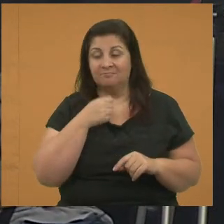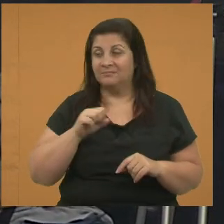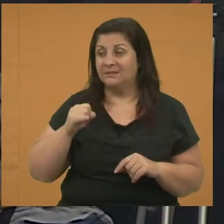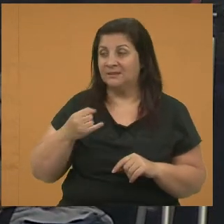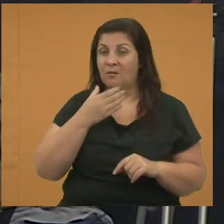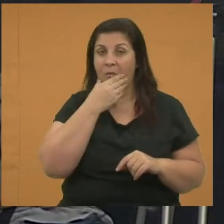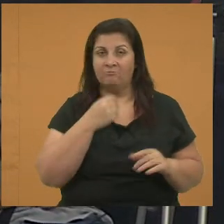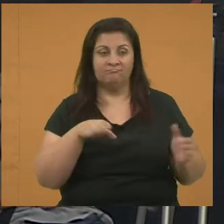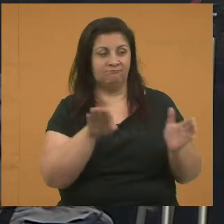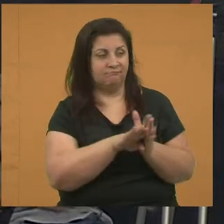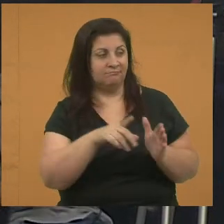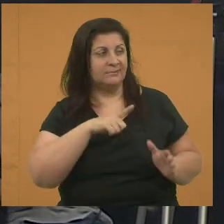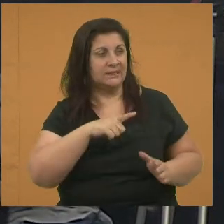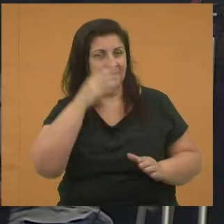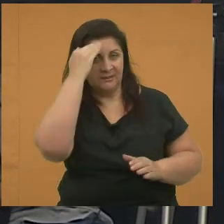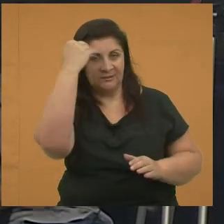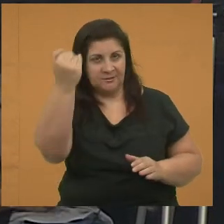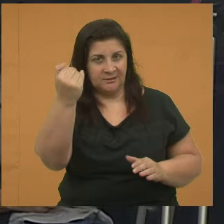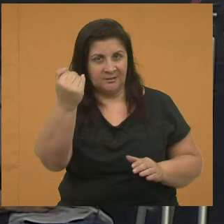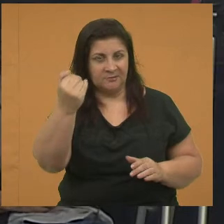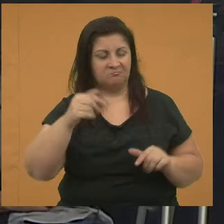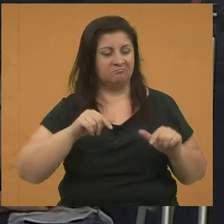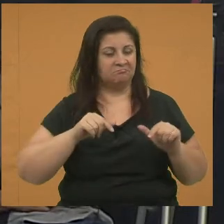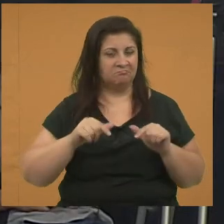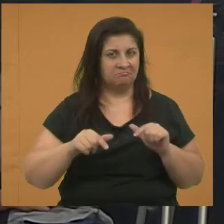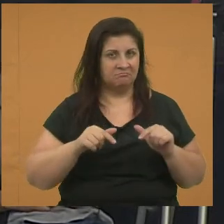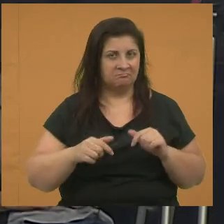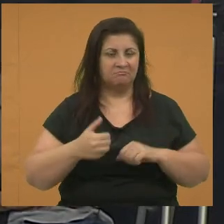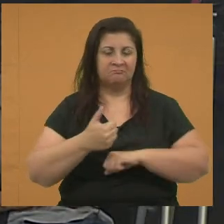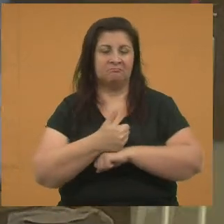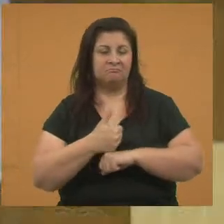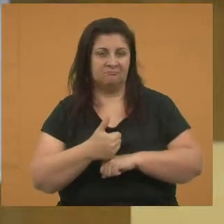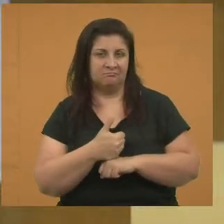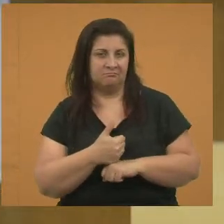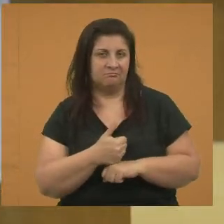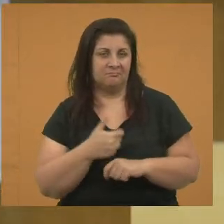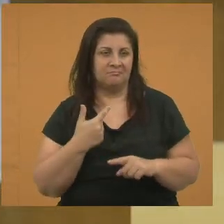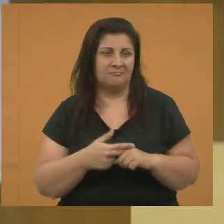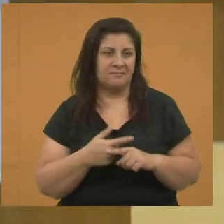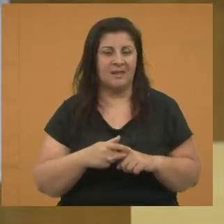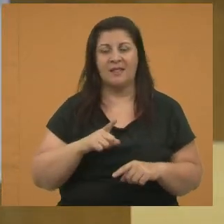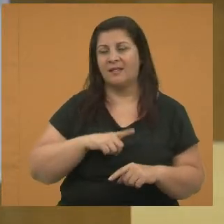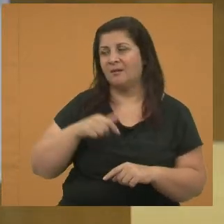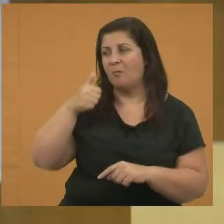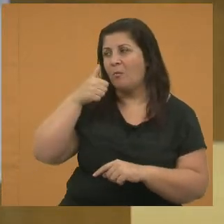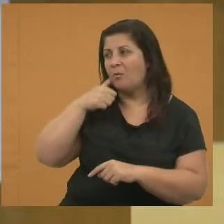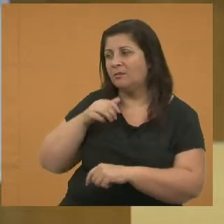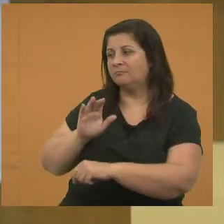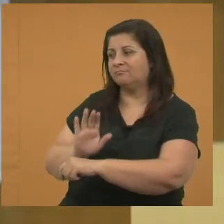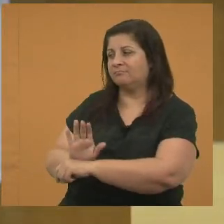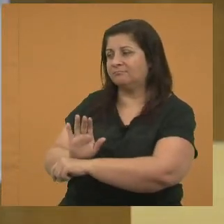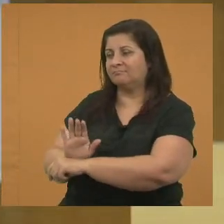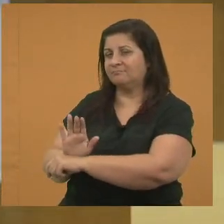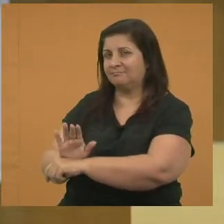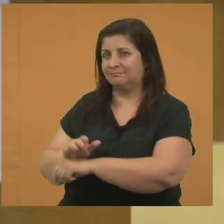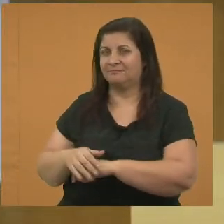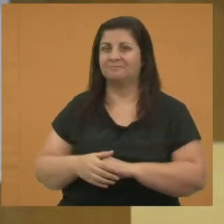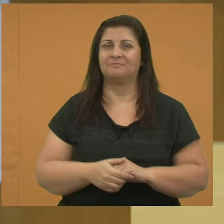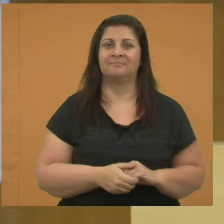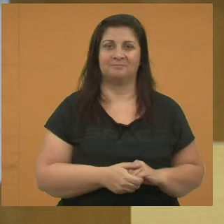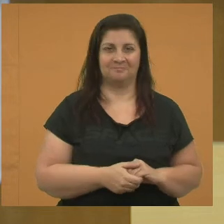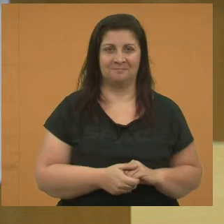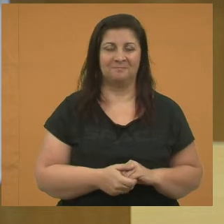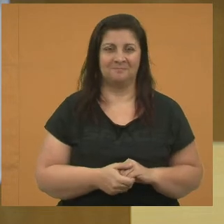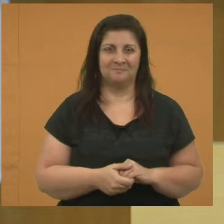sucesso profissional, ter sucesso no seu trabalho, é porque tem uma mulher lá que soube fazer economia. Então,